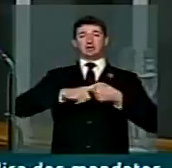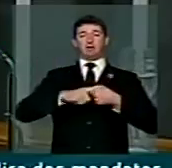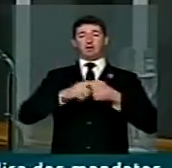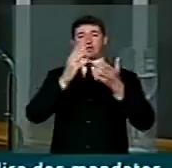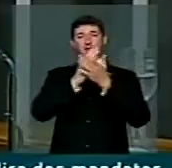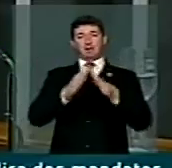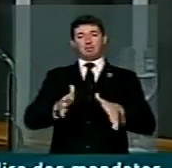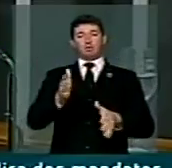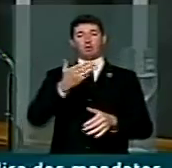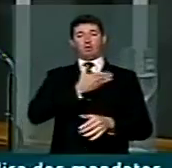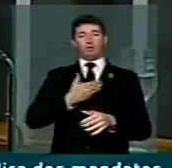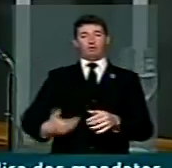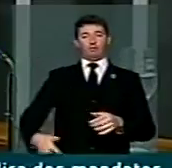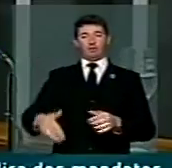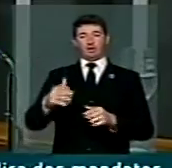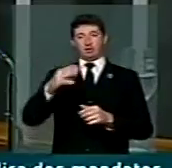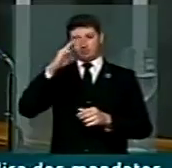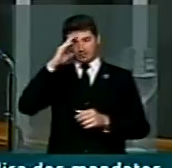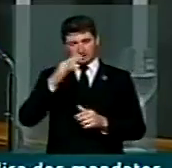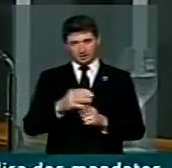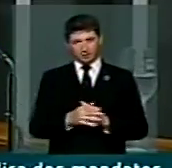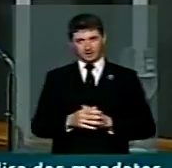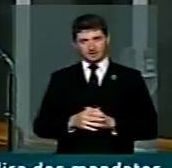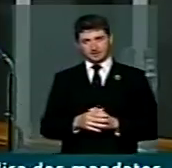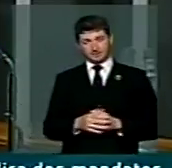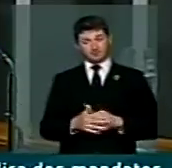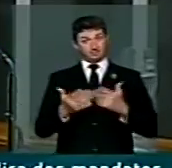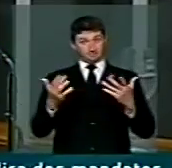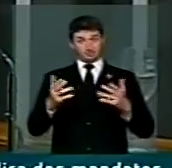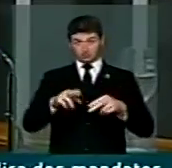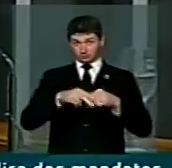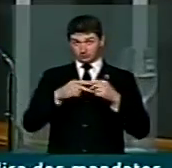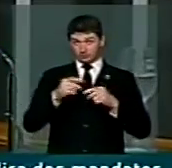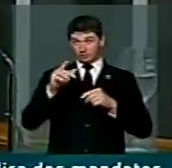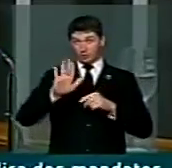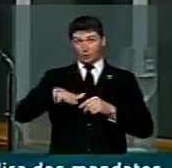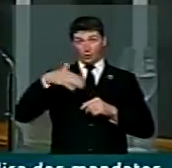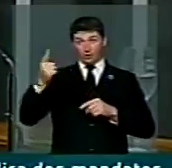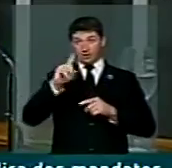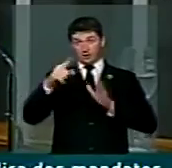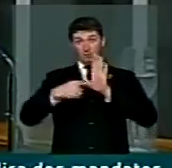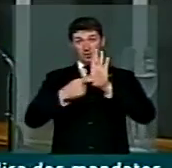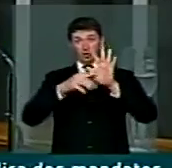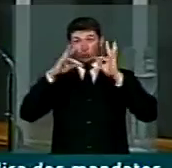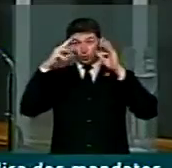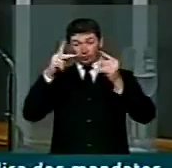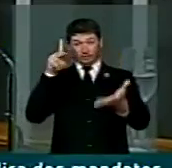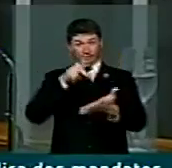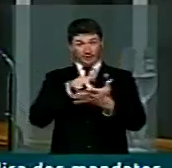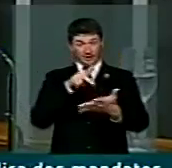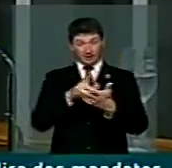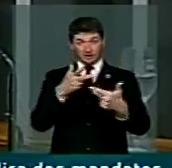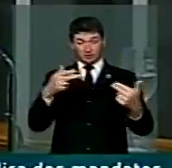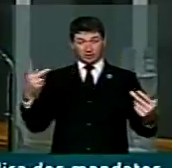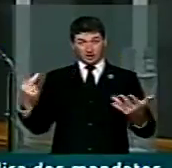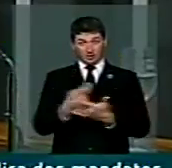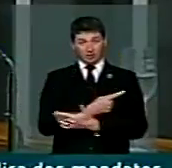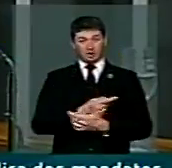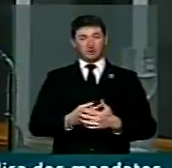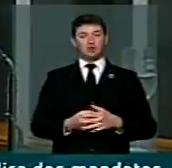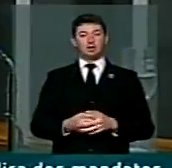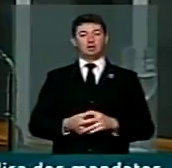ainda está inacabada. Enquanto não se revelar toda a verdade sobre os crimes de